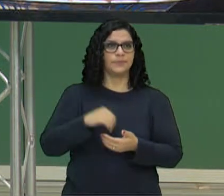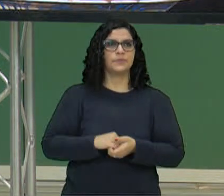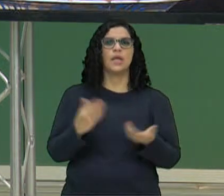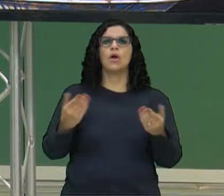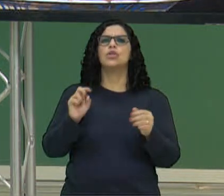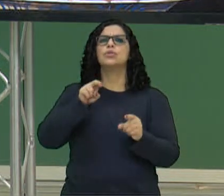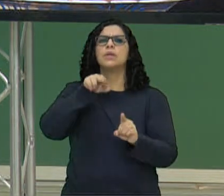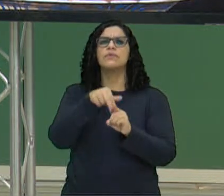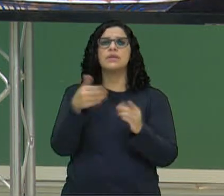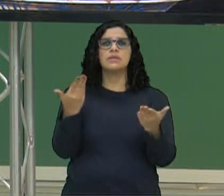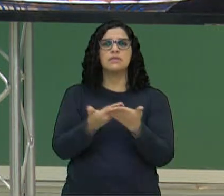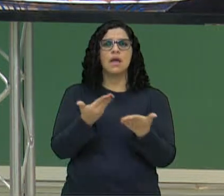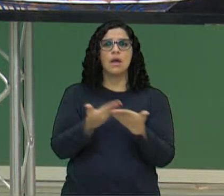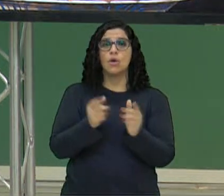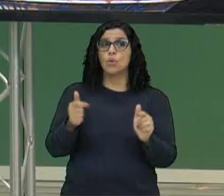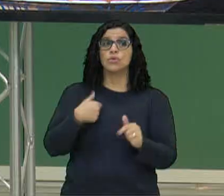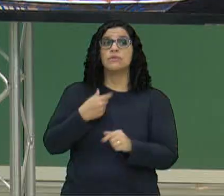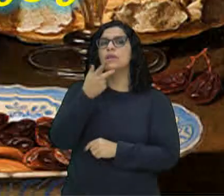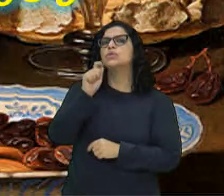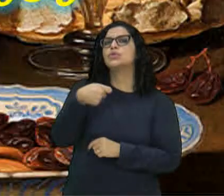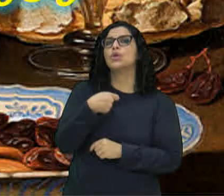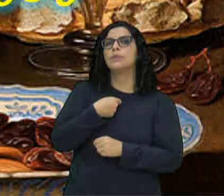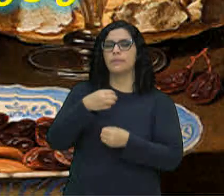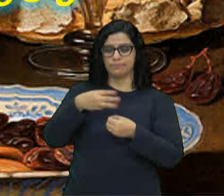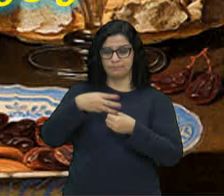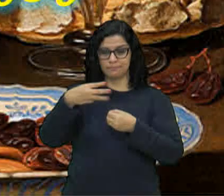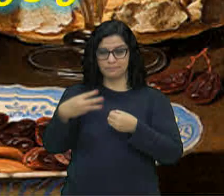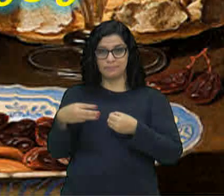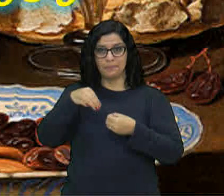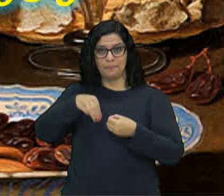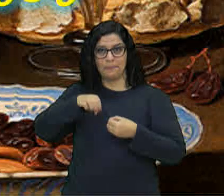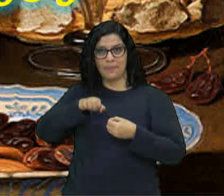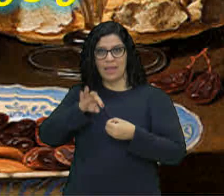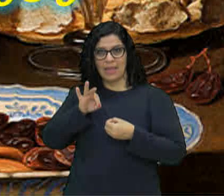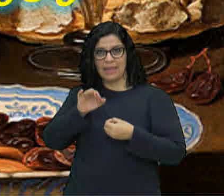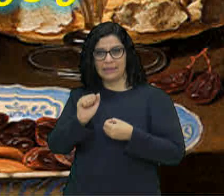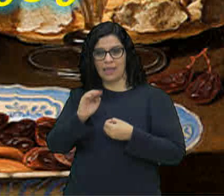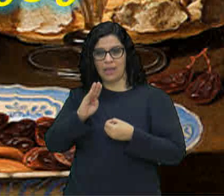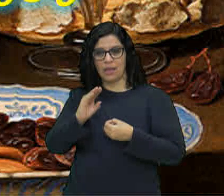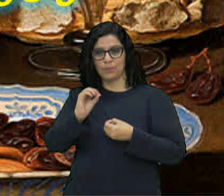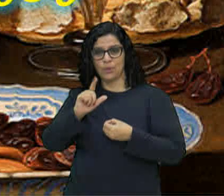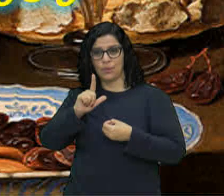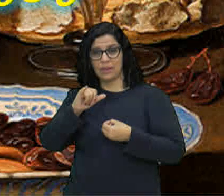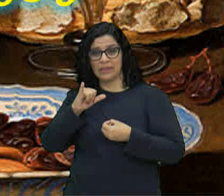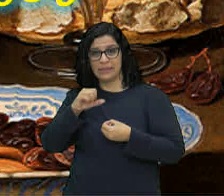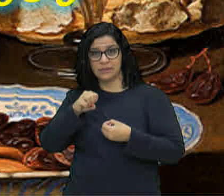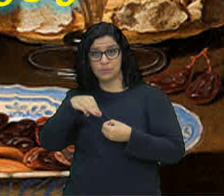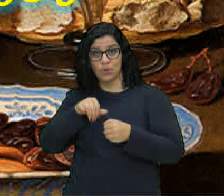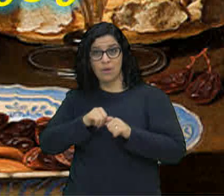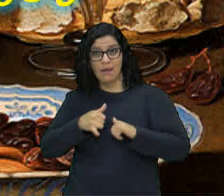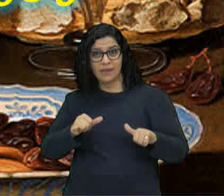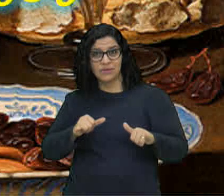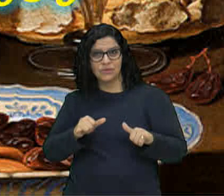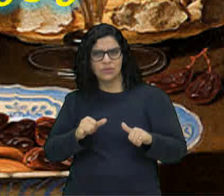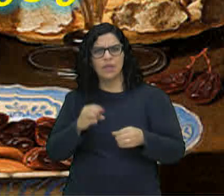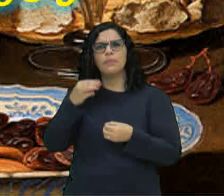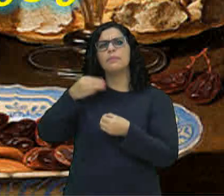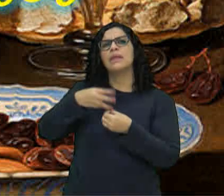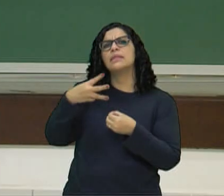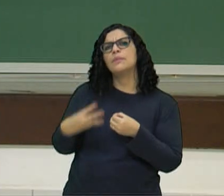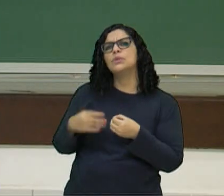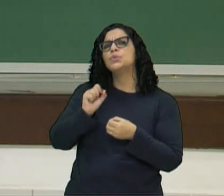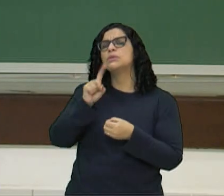parte referente à nossa aula. O que falaremos hoje? Metabolismo energético. O que é metabolismo? A gente pode resumir metabolismo